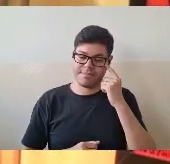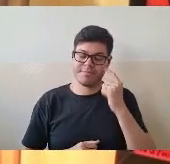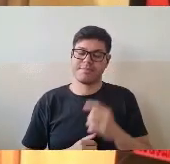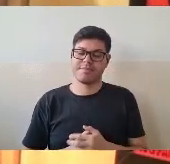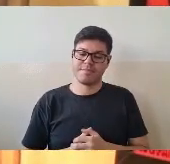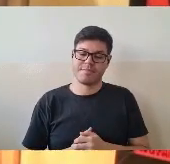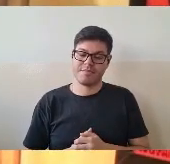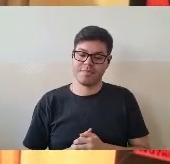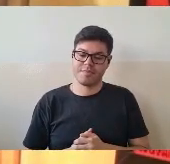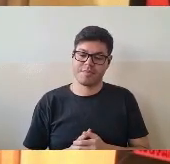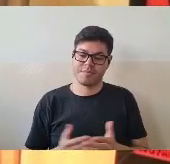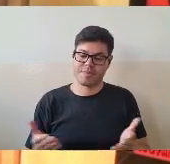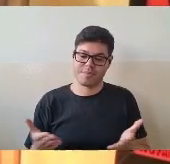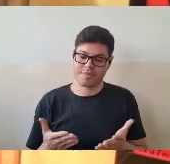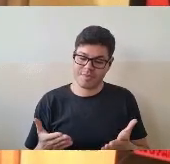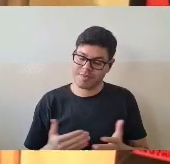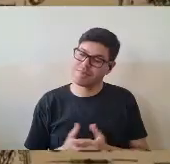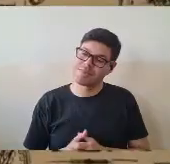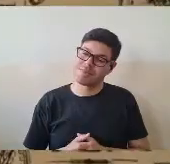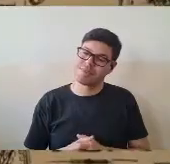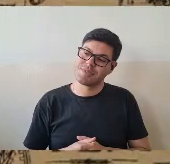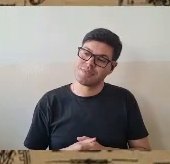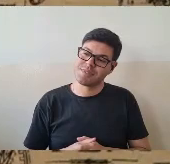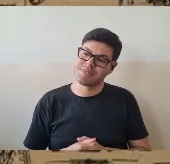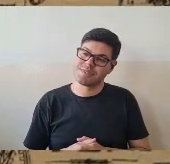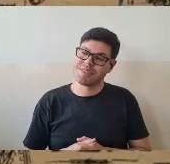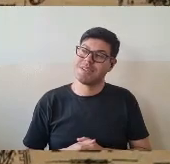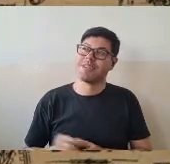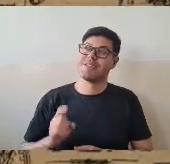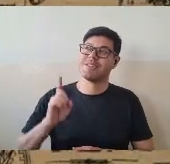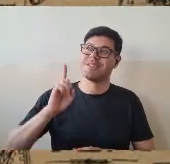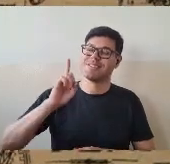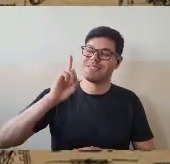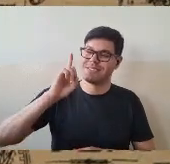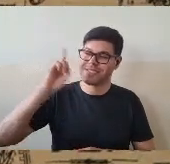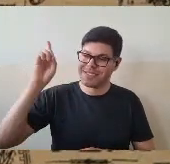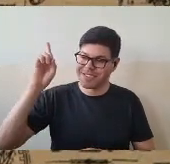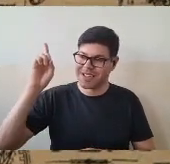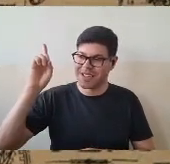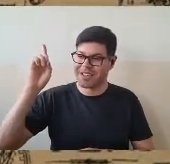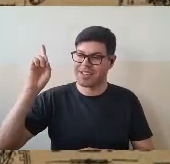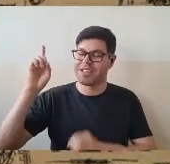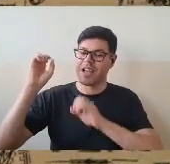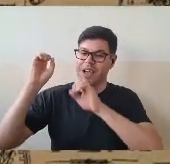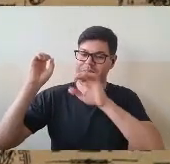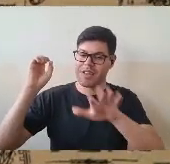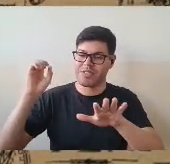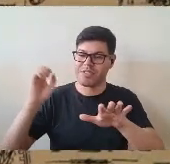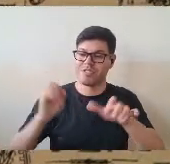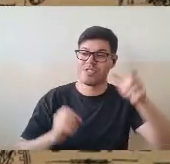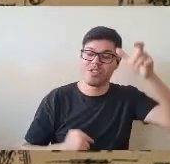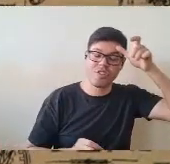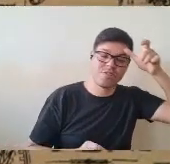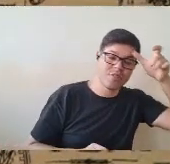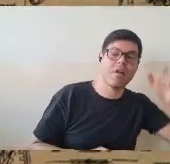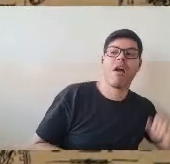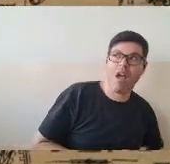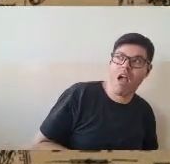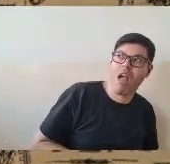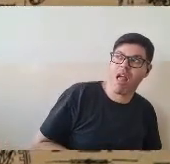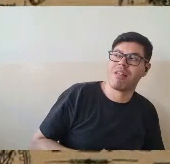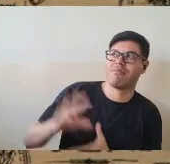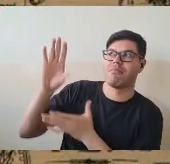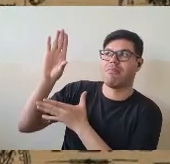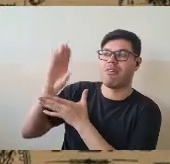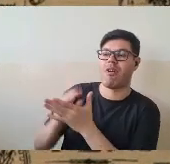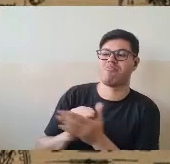ainda continuo falando. É assim? A mãe normalmente tem muito medo, tá, Da da tosse, né? Então eu sempre falo, o diabo